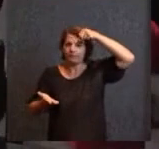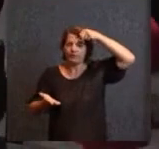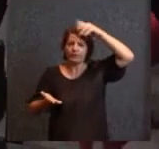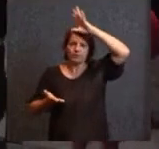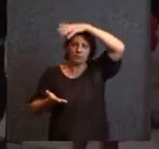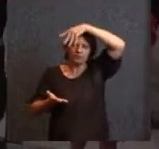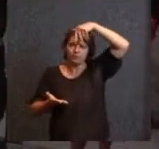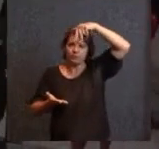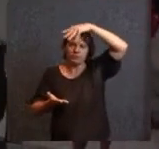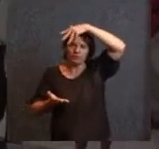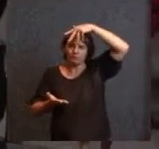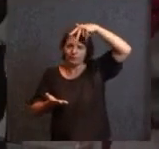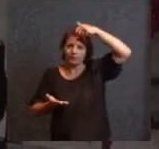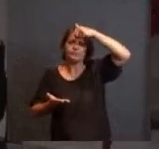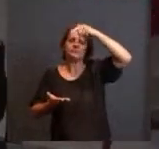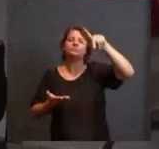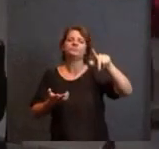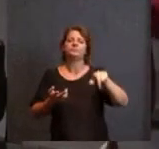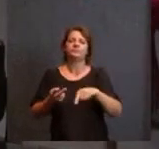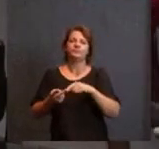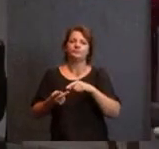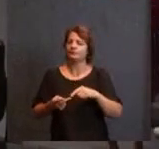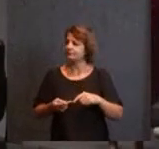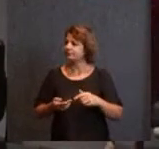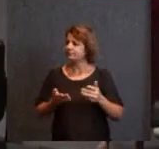Cobé Martins da Silva Filho.